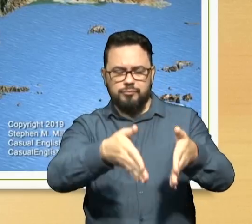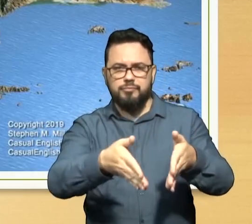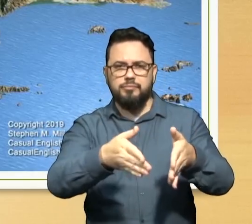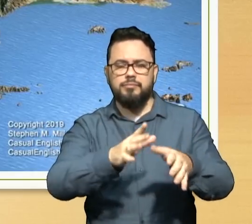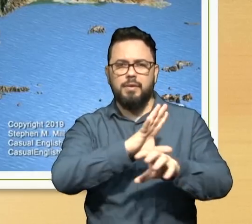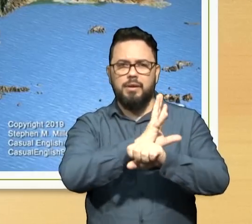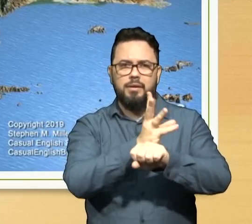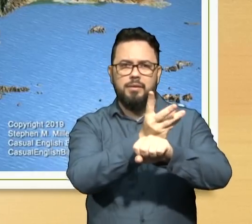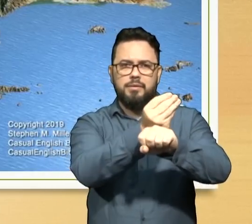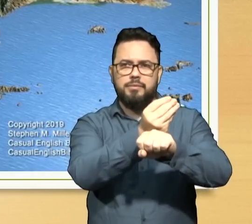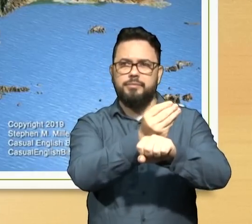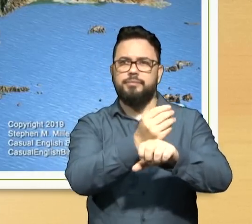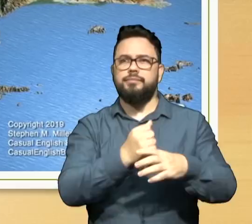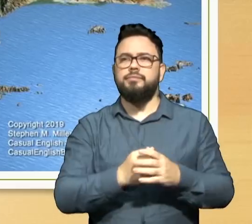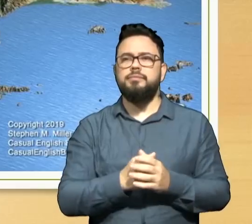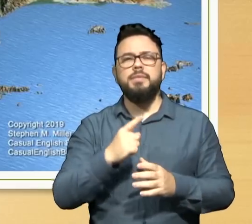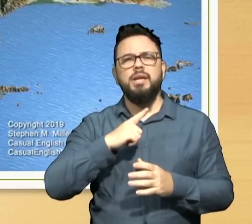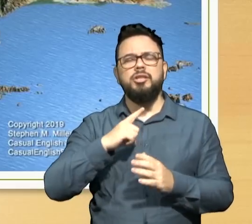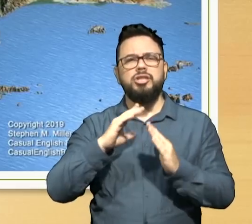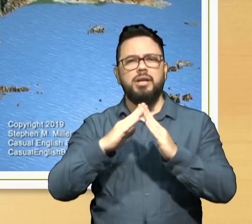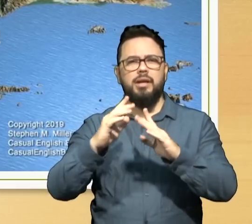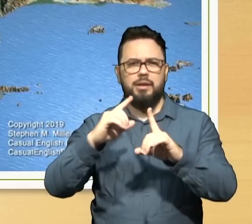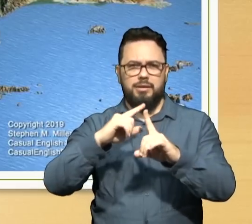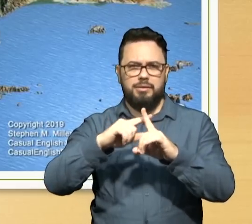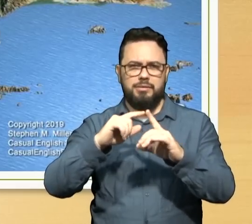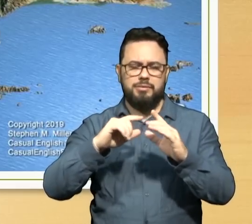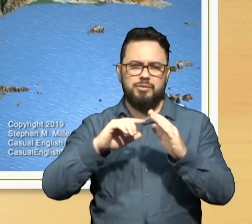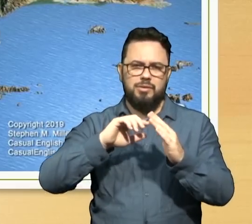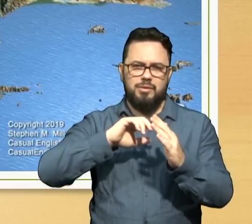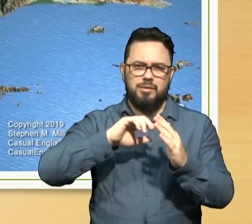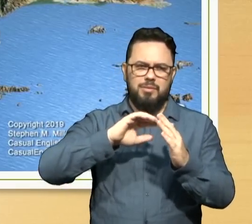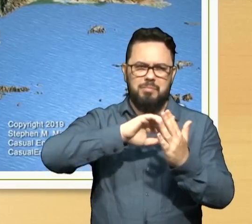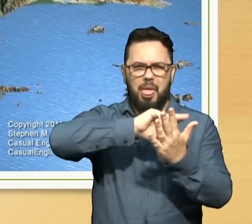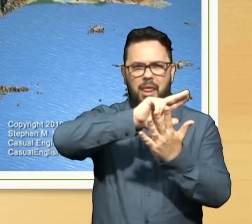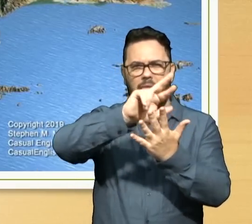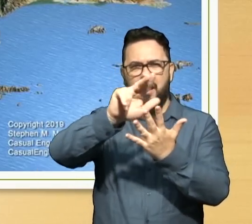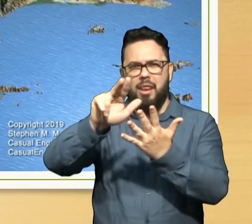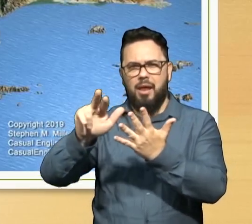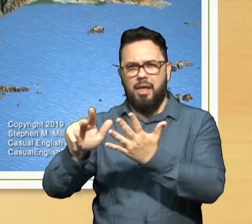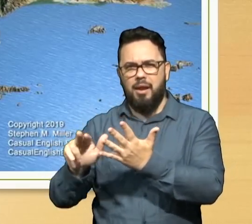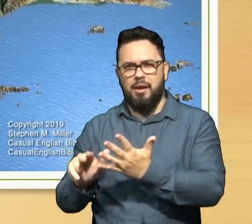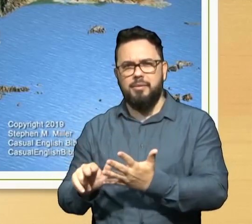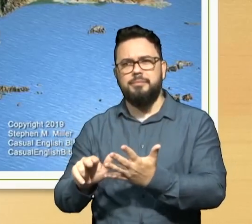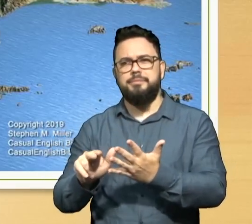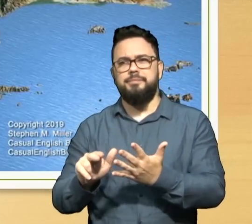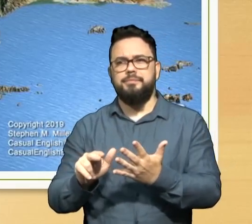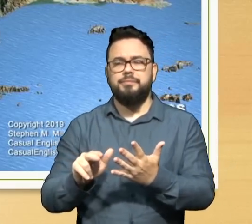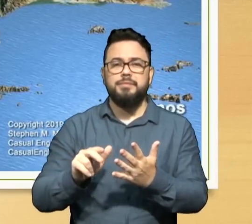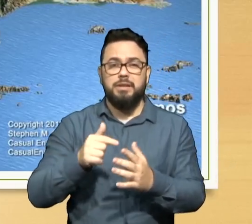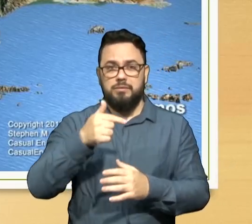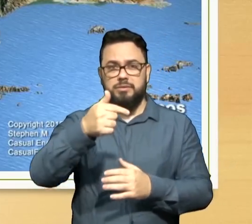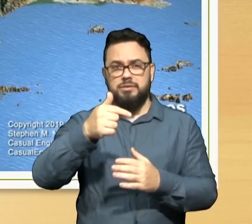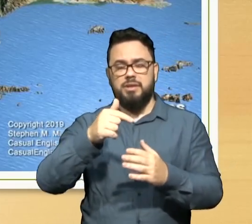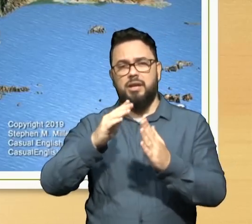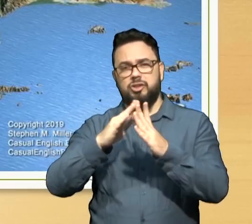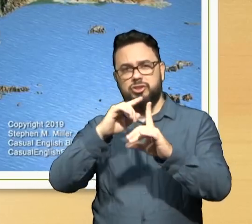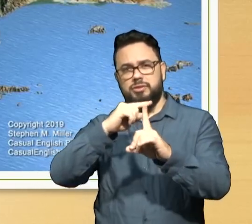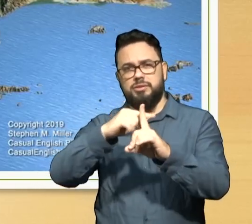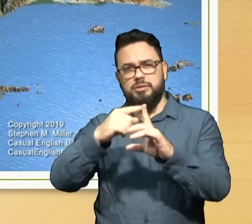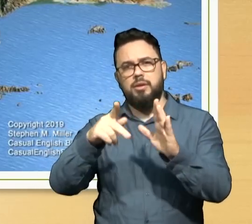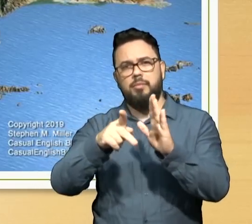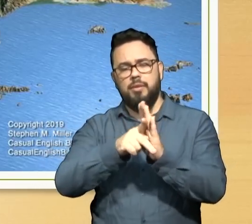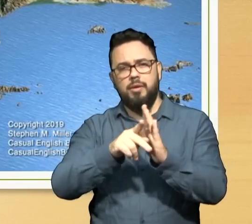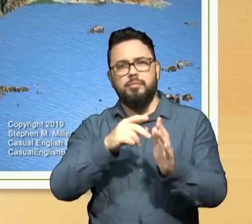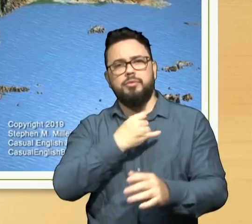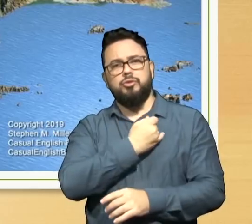pérgamo tiatira sardes Filadélfia Esmirna lá odiceia ah falei todas e l Odisseia que são as sete igrejas para Quais as quais ele